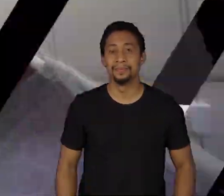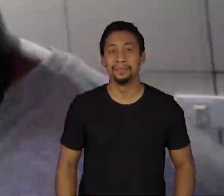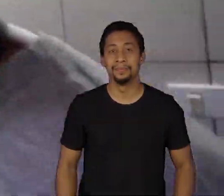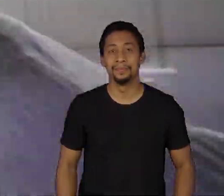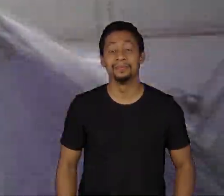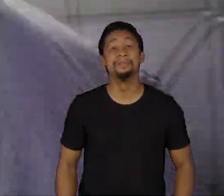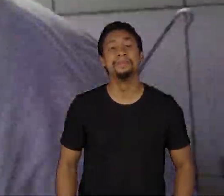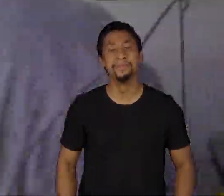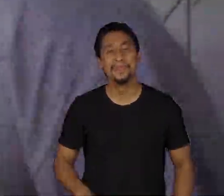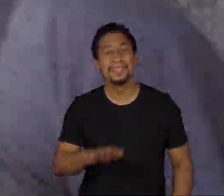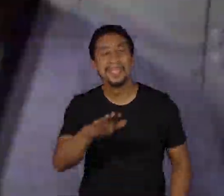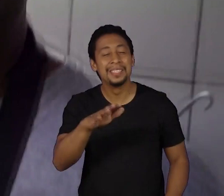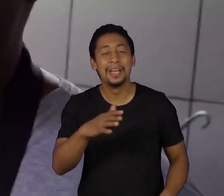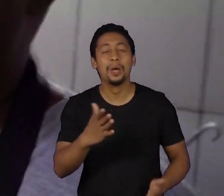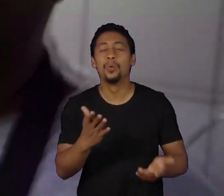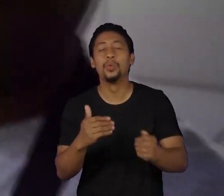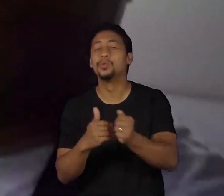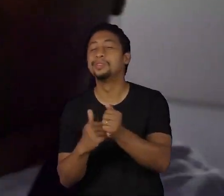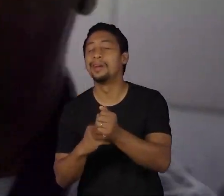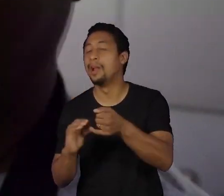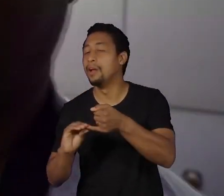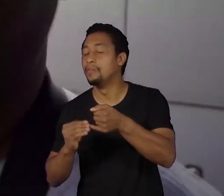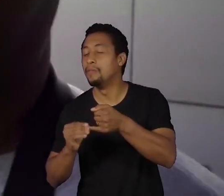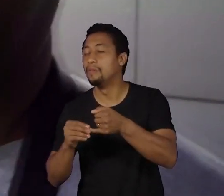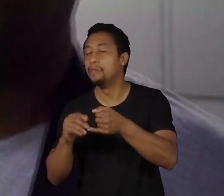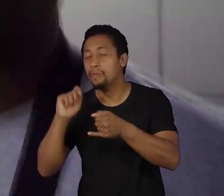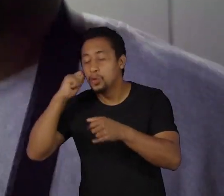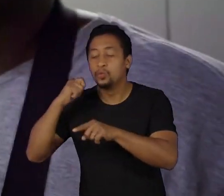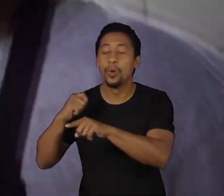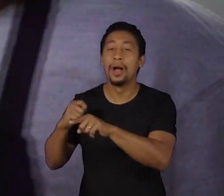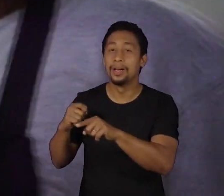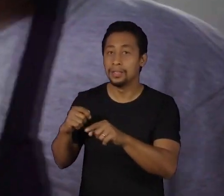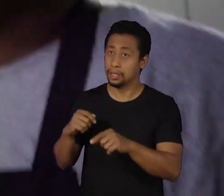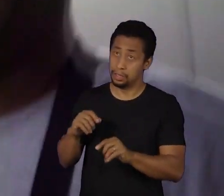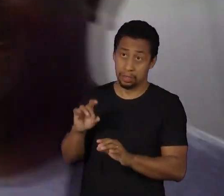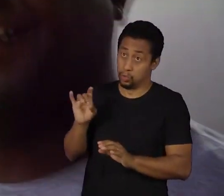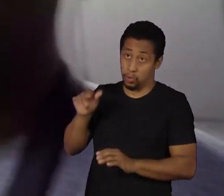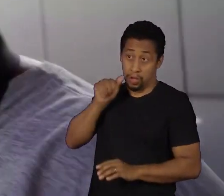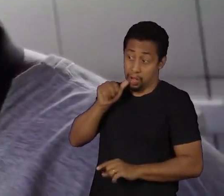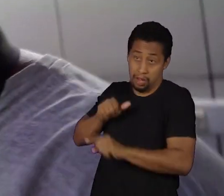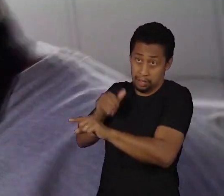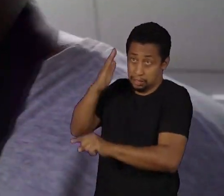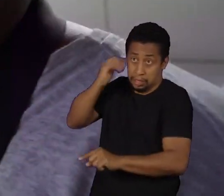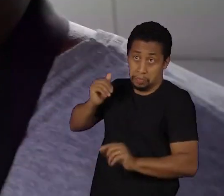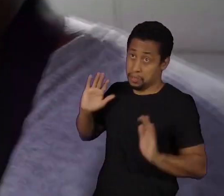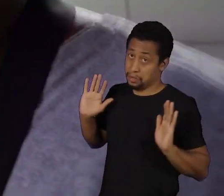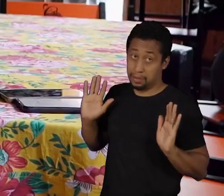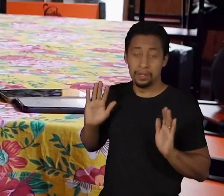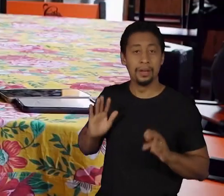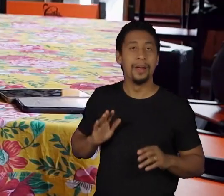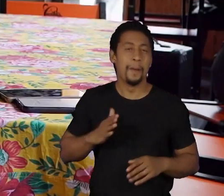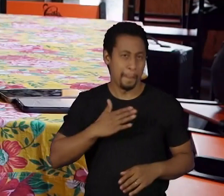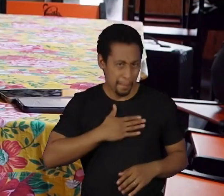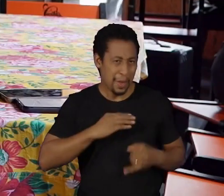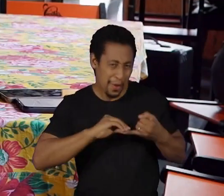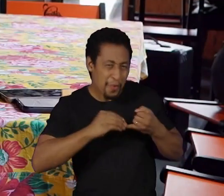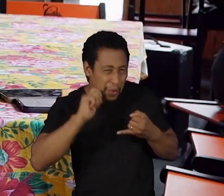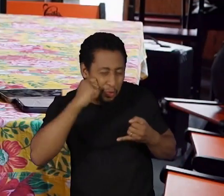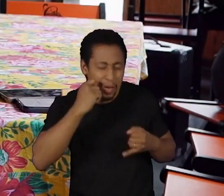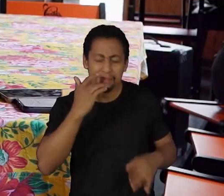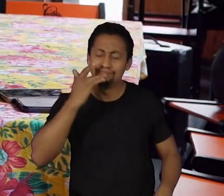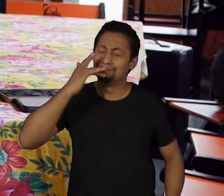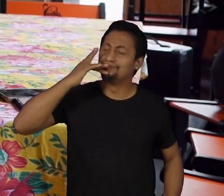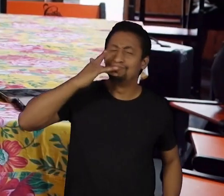Qual que é o segredo da feijoada dessa mulher aí? Então, aí é só ela mesmo. Acha minha feijoada gostosa?